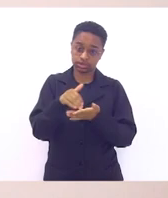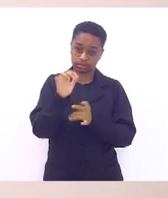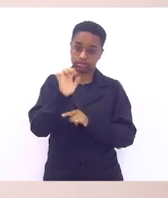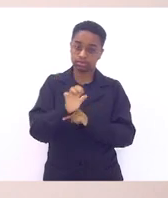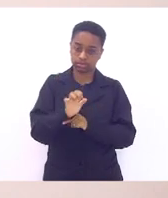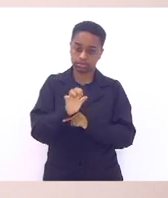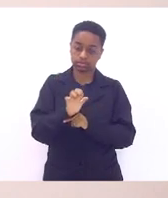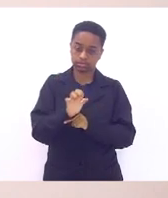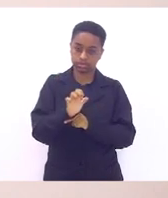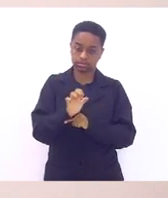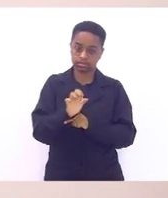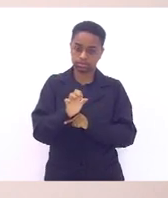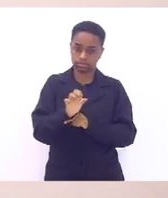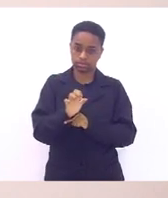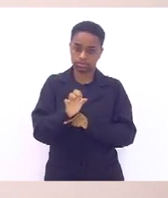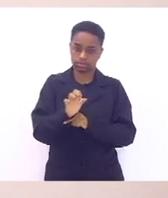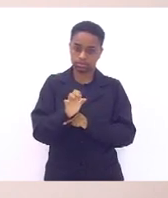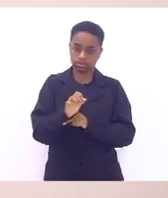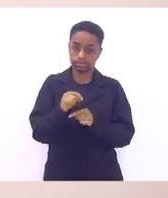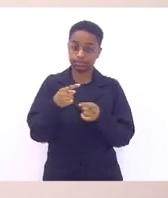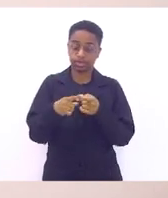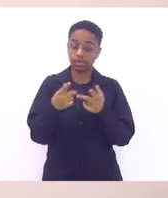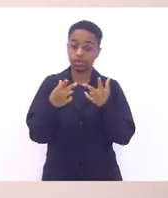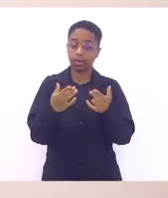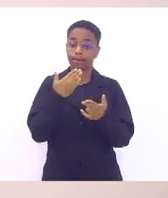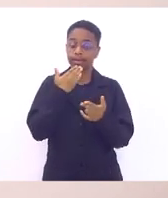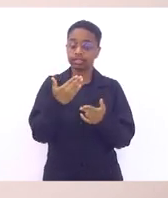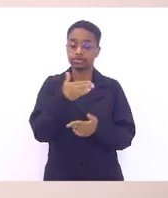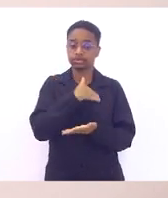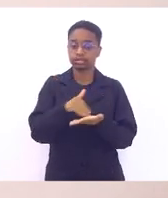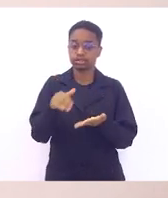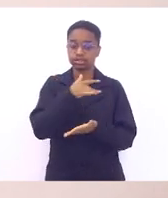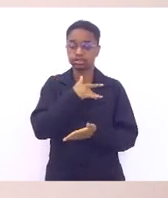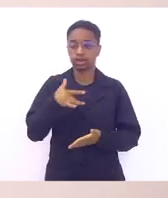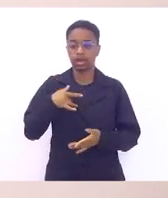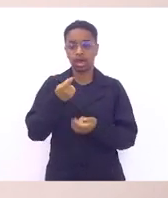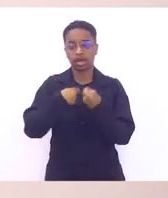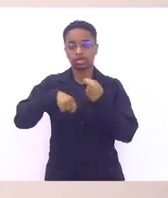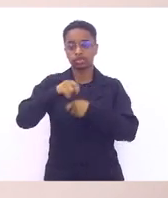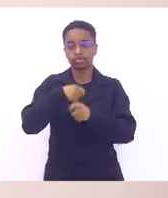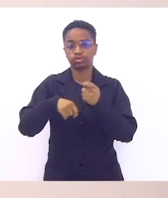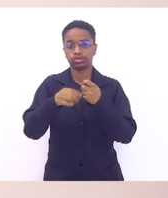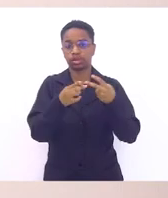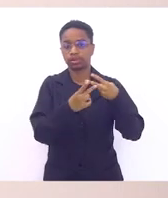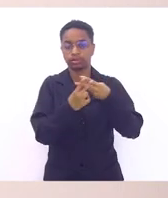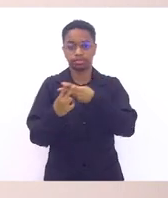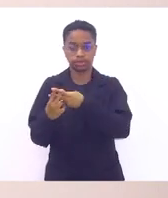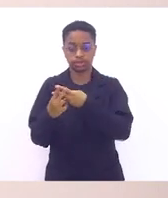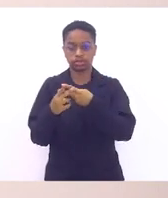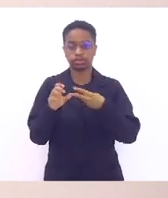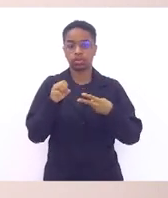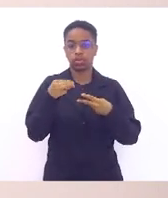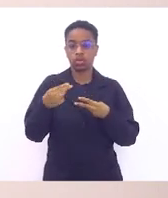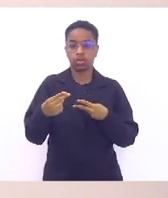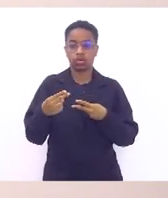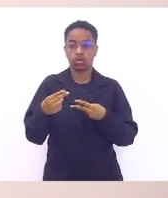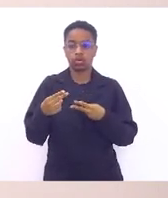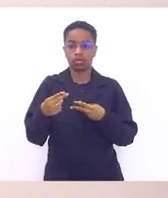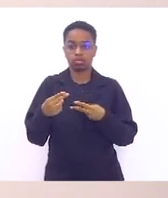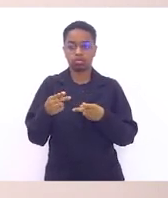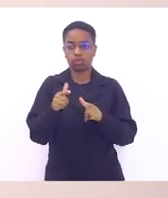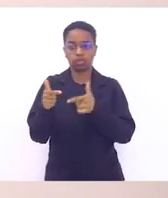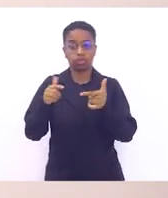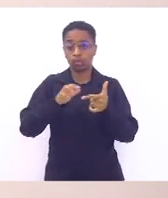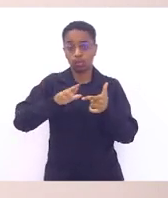Saúde. É o mesmo que pedisse para a Secretaria de Saúde para administrar um presídio, uma casa de custódia, algum outro estabelecimento. Não é a